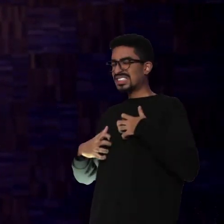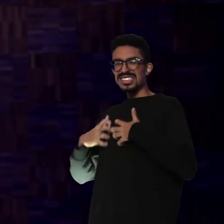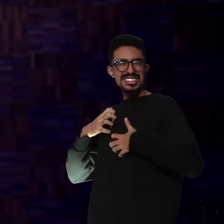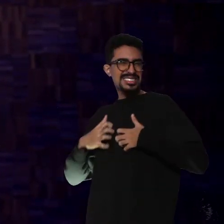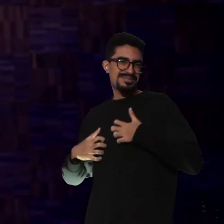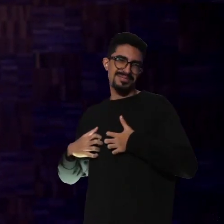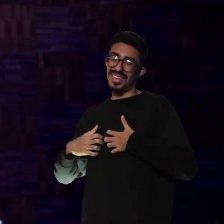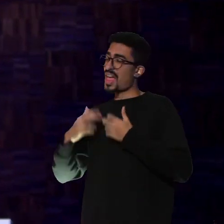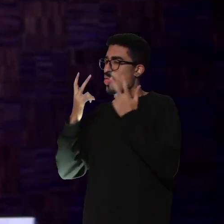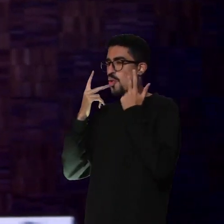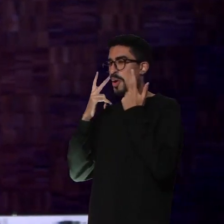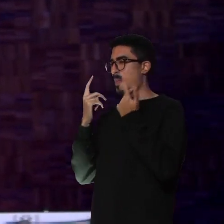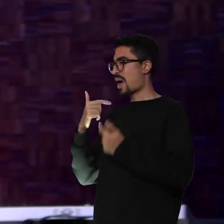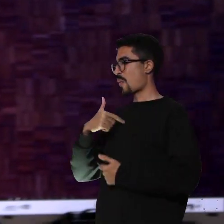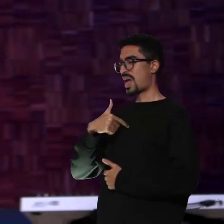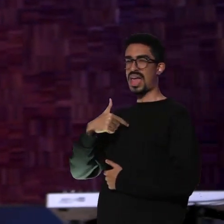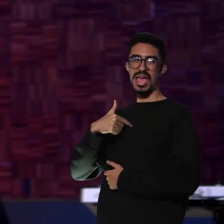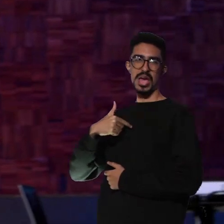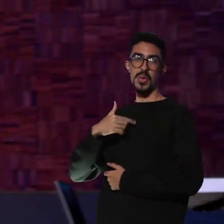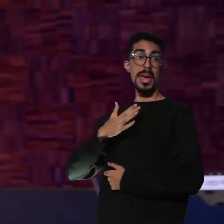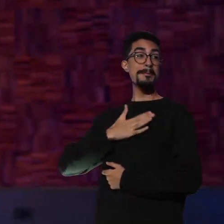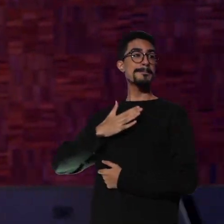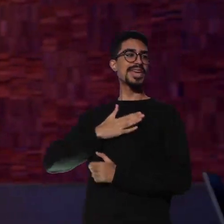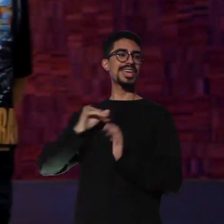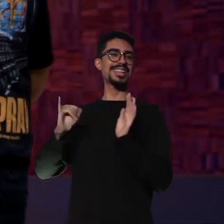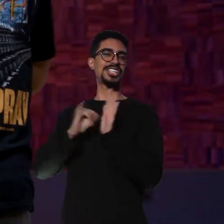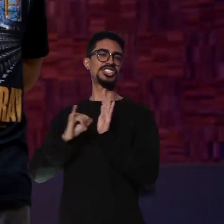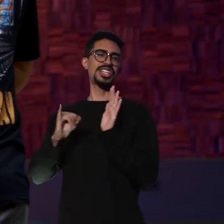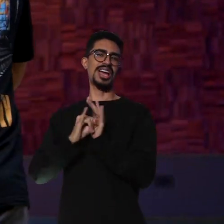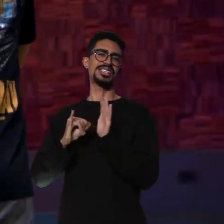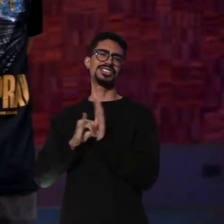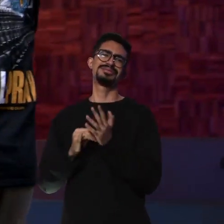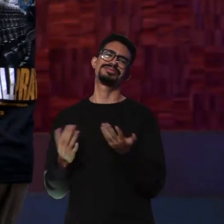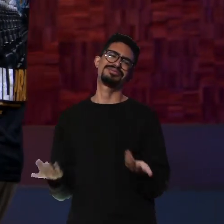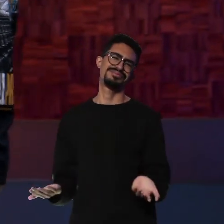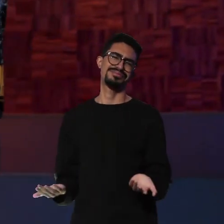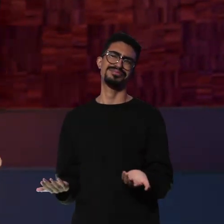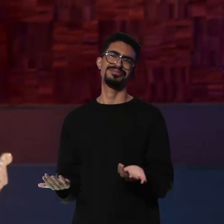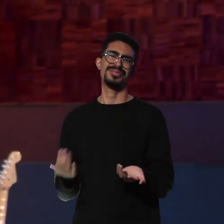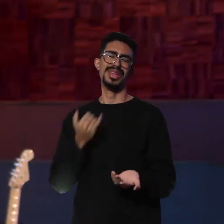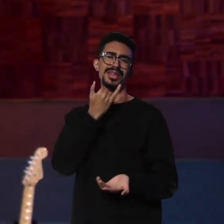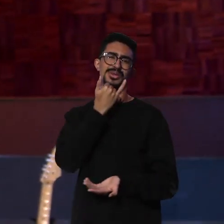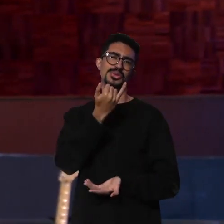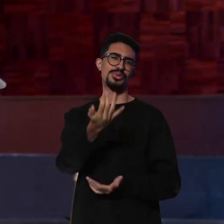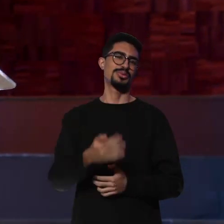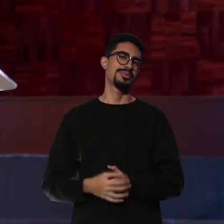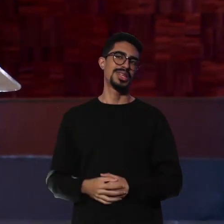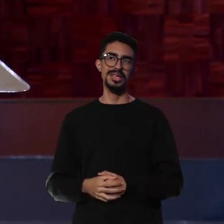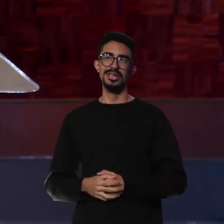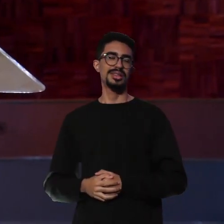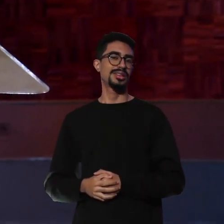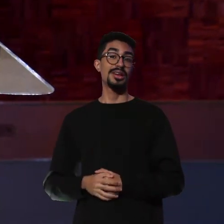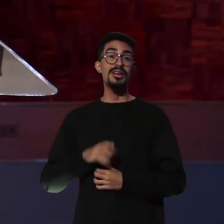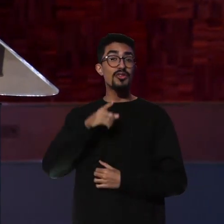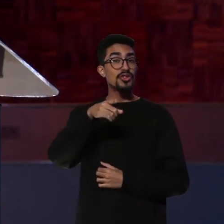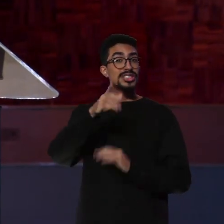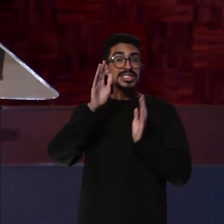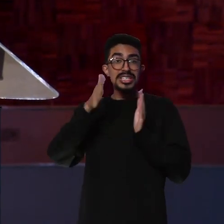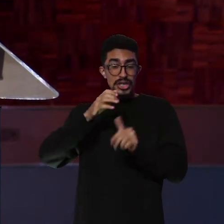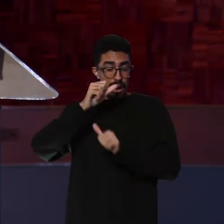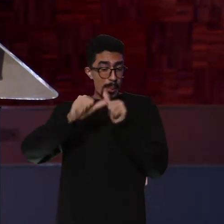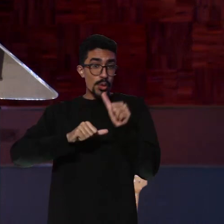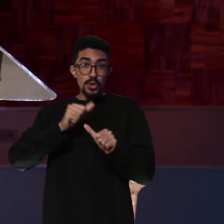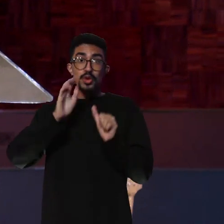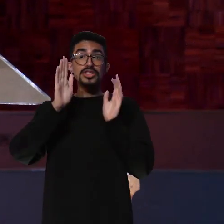de a gente se entregar aqui, que eu já conheço alguns que até levantaram a mão aqui. Mas, se você é assim, meu irmão, você já é convertido, já